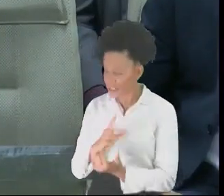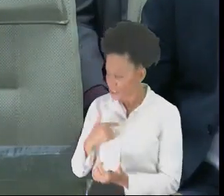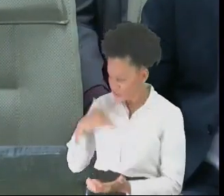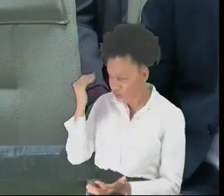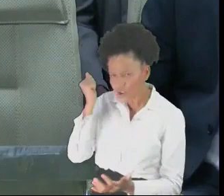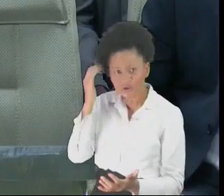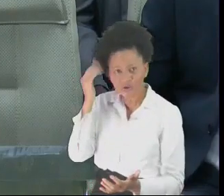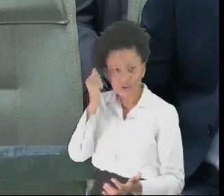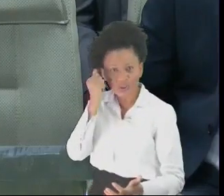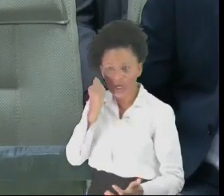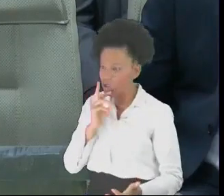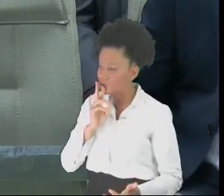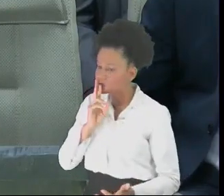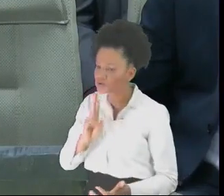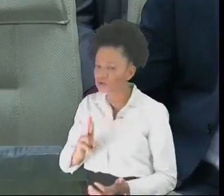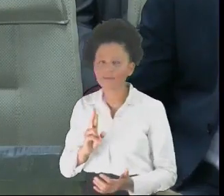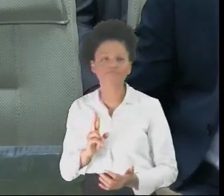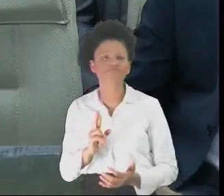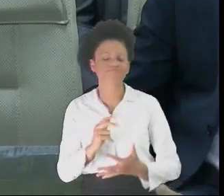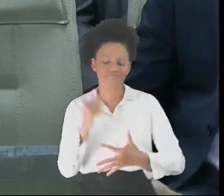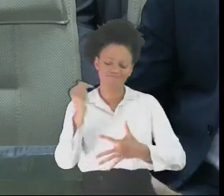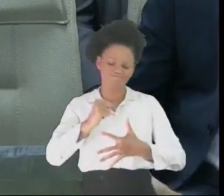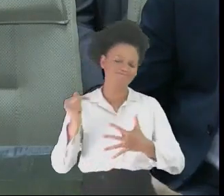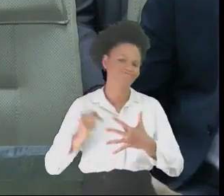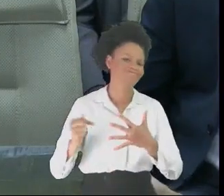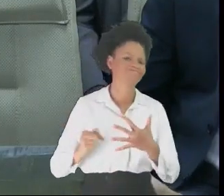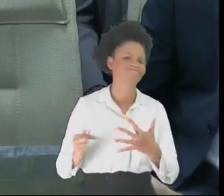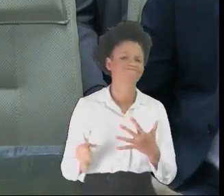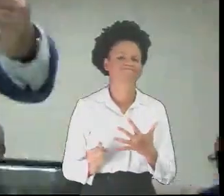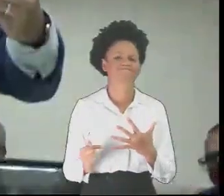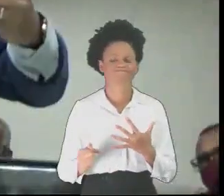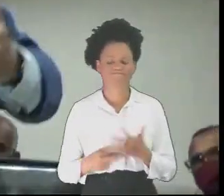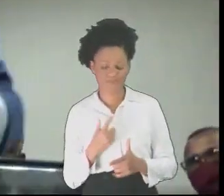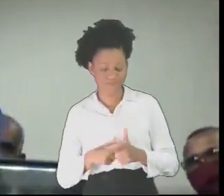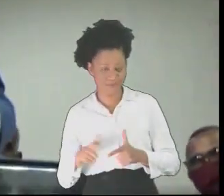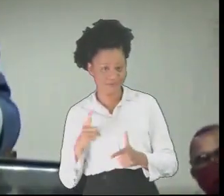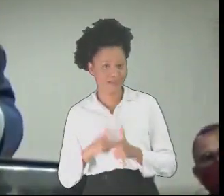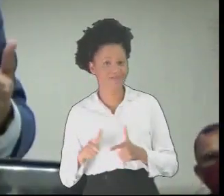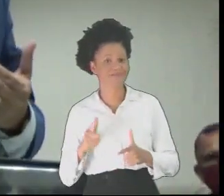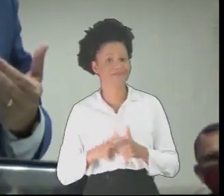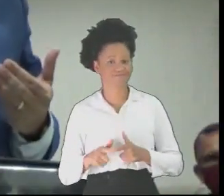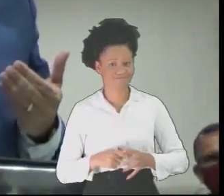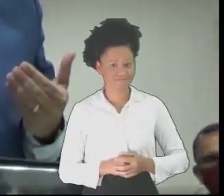soluções para os mais variados problemas.